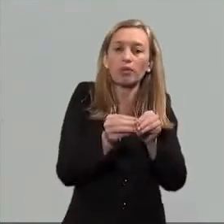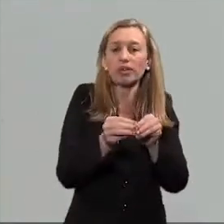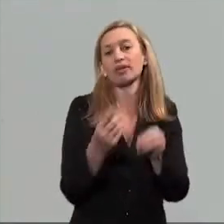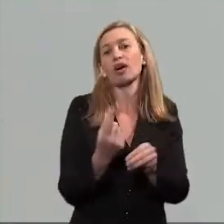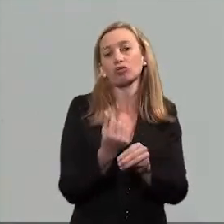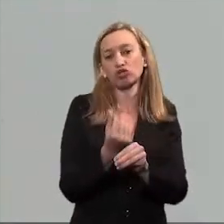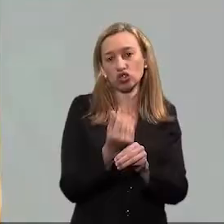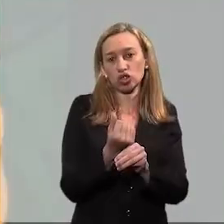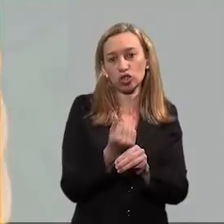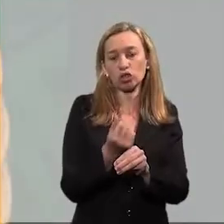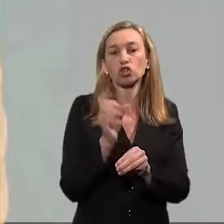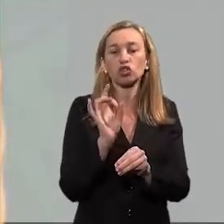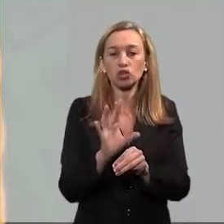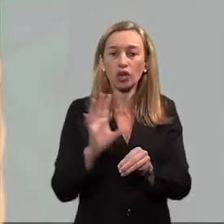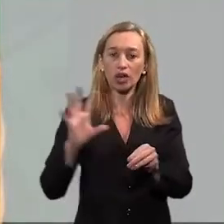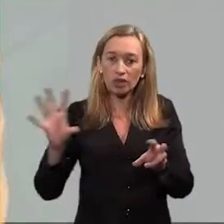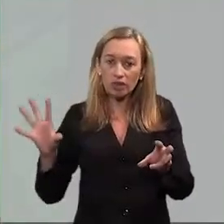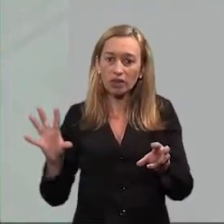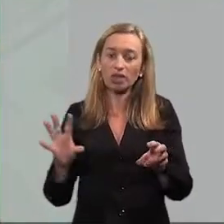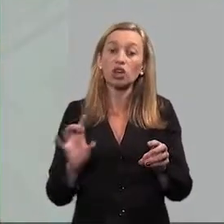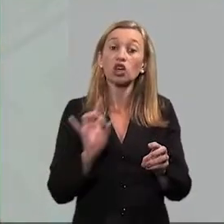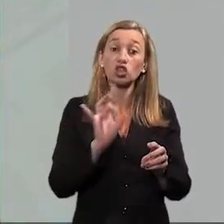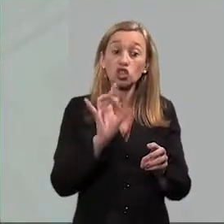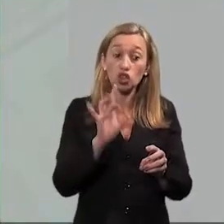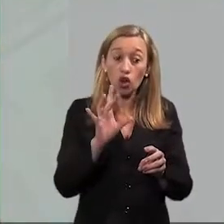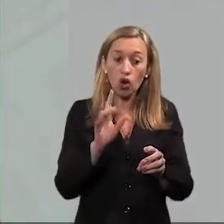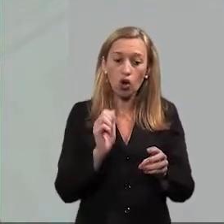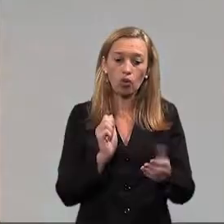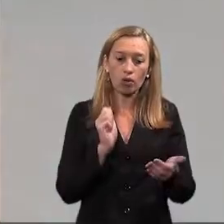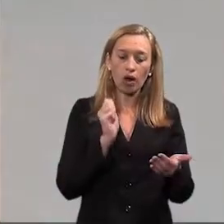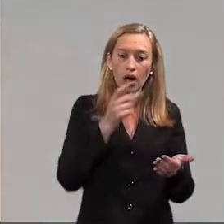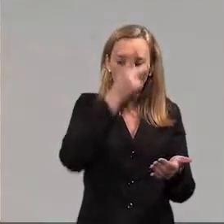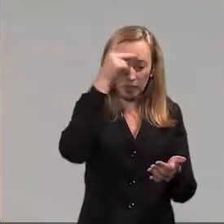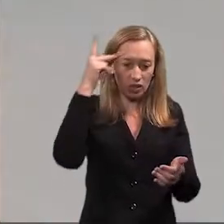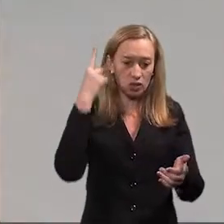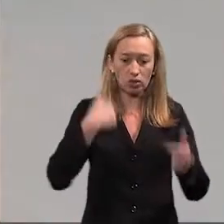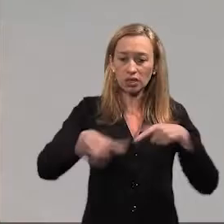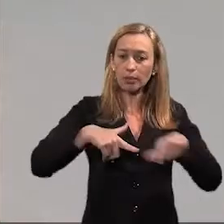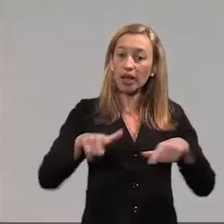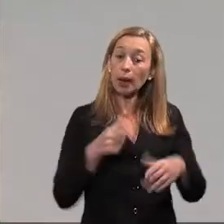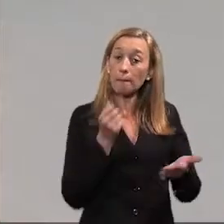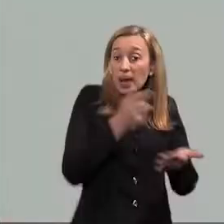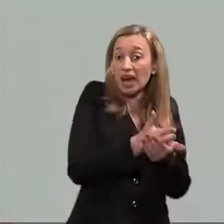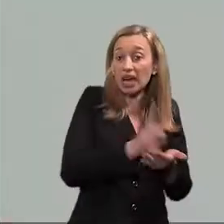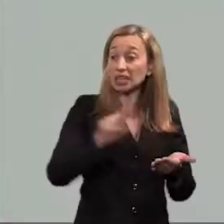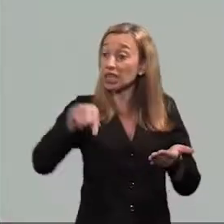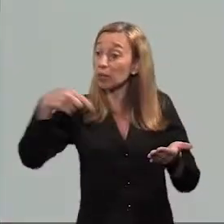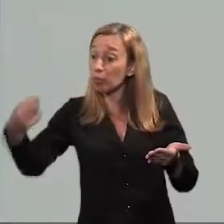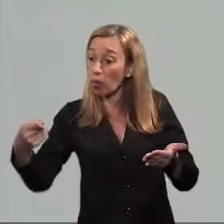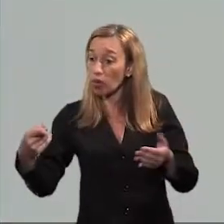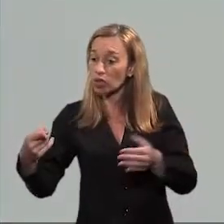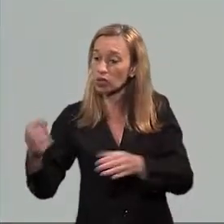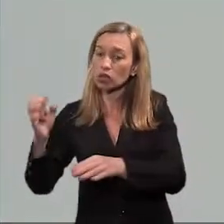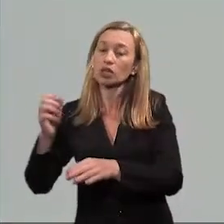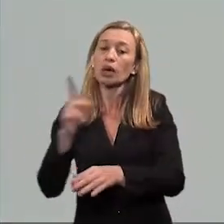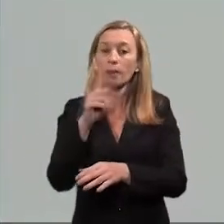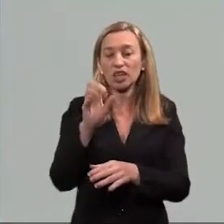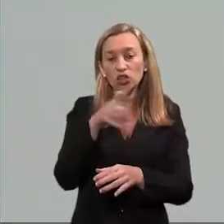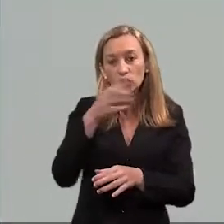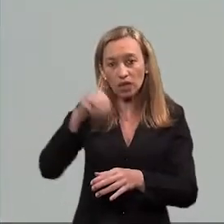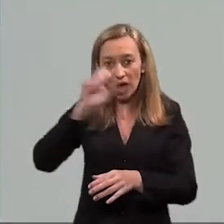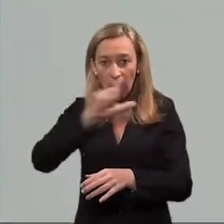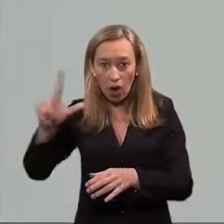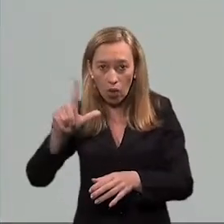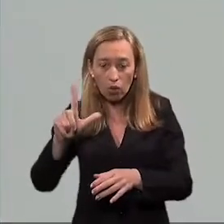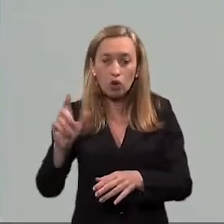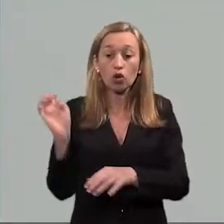em diferentes momentos. Só era feita a contribuição do servidor. Só era feita a contribuição do servidor, só depois que passou a ser feita a contribuição patronal,